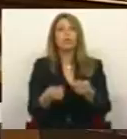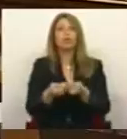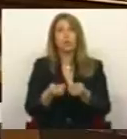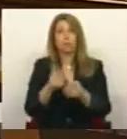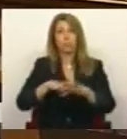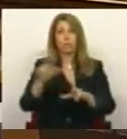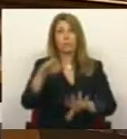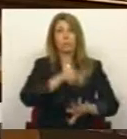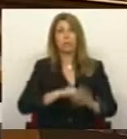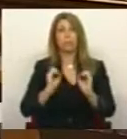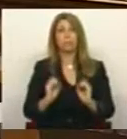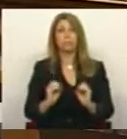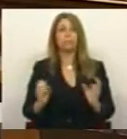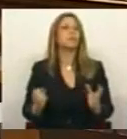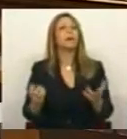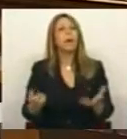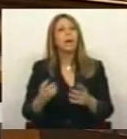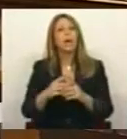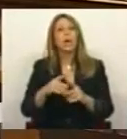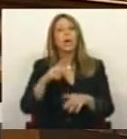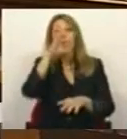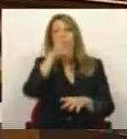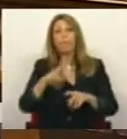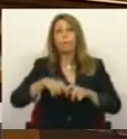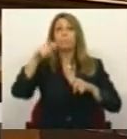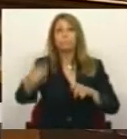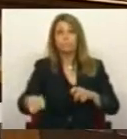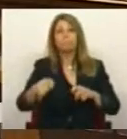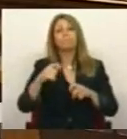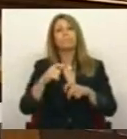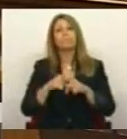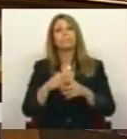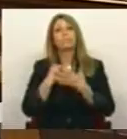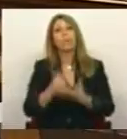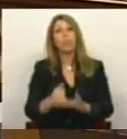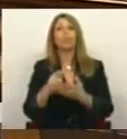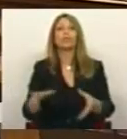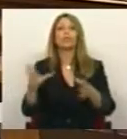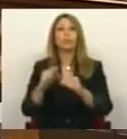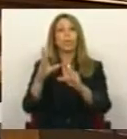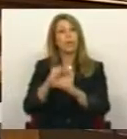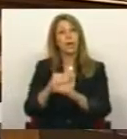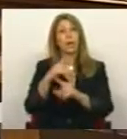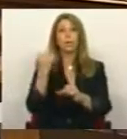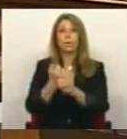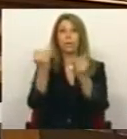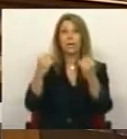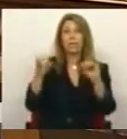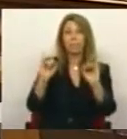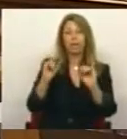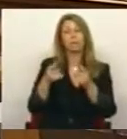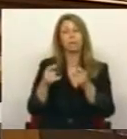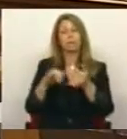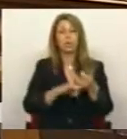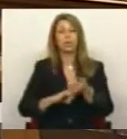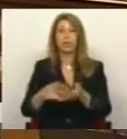rendimento. Posteriormente, o Governo veio alargar o apoio extraordinário à redução da atividade económica de trabalhador independente aos